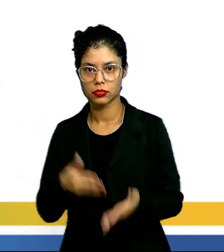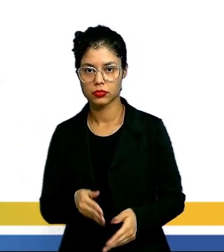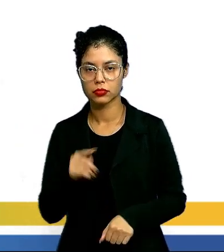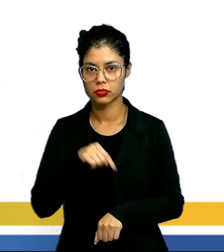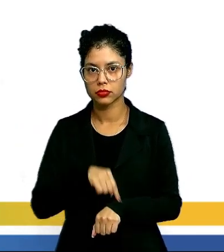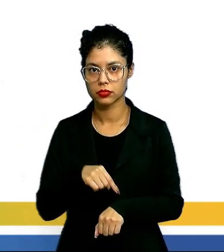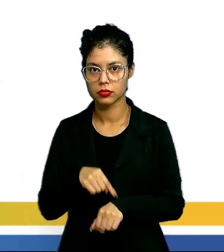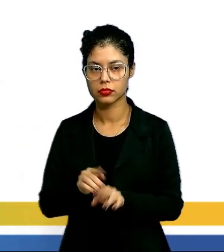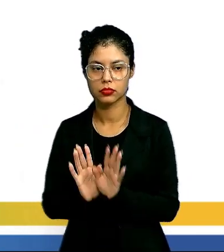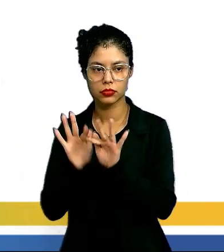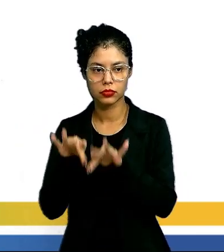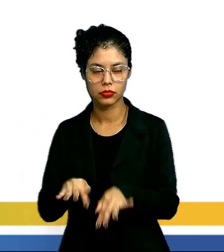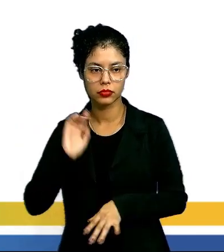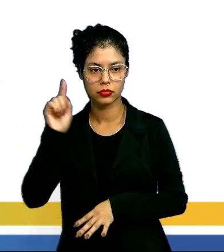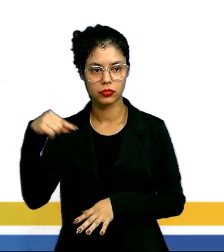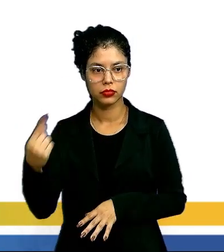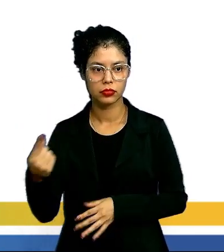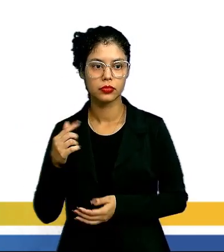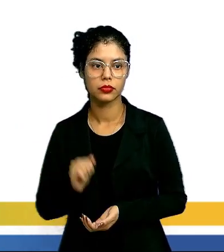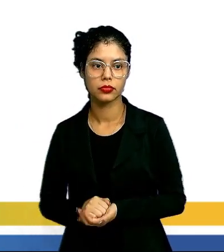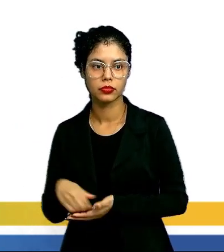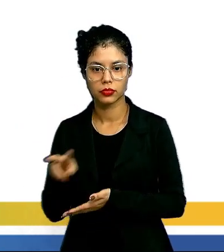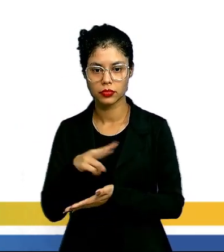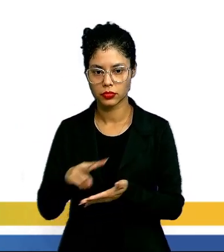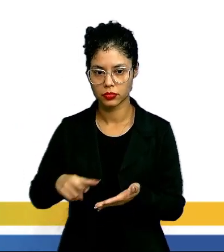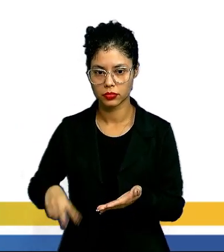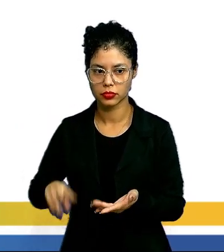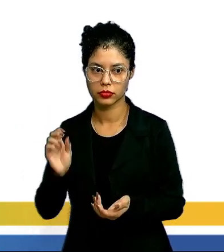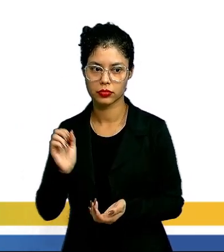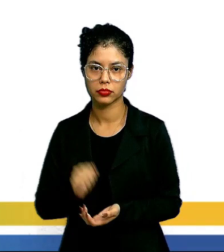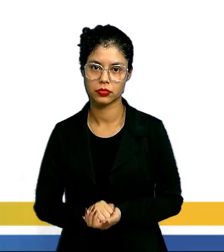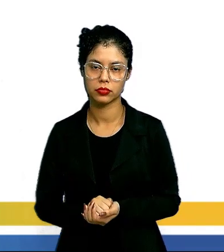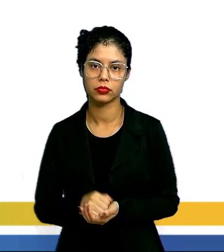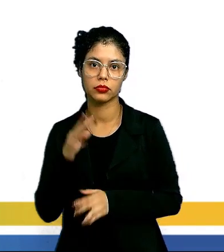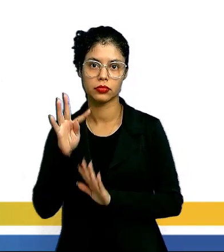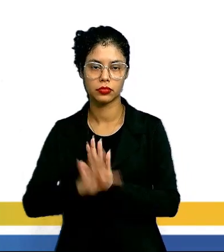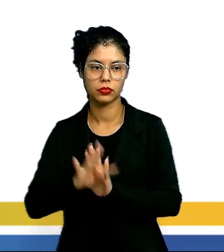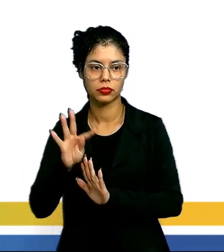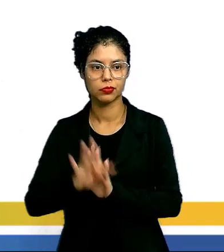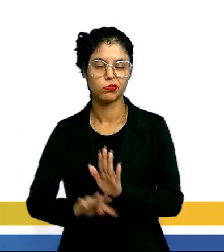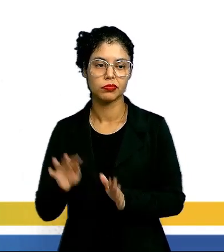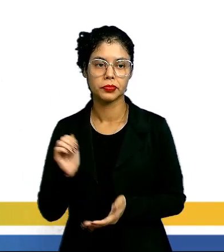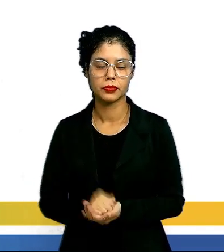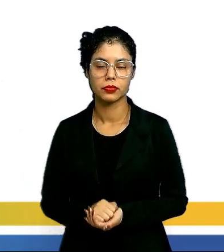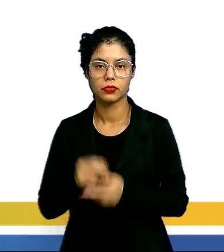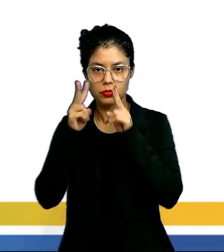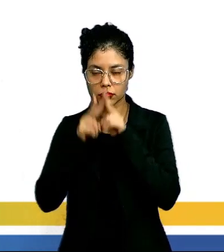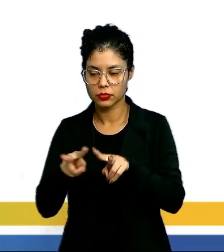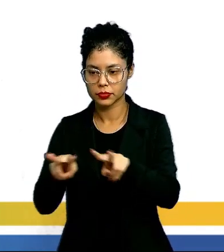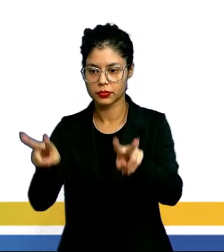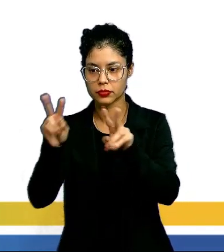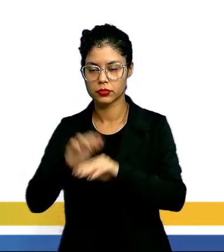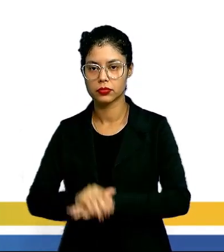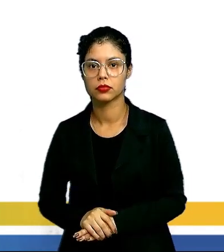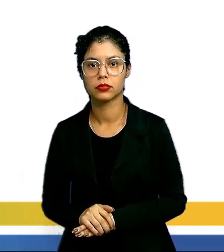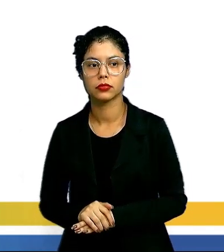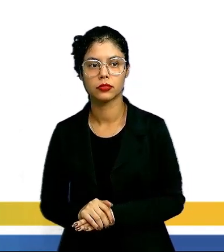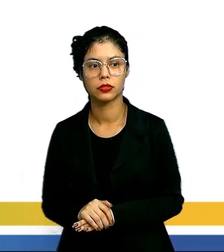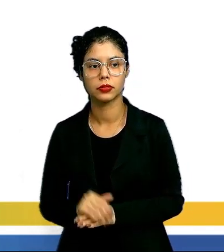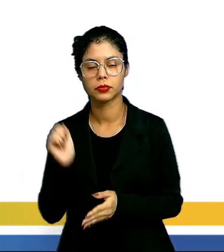determinadas conclusões após fazer uma leitura de algum tipo de texto. Ele pode ser um texto visual,